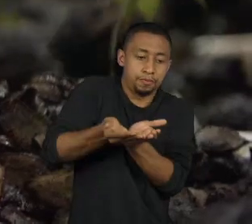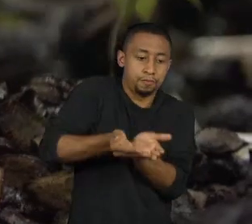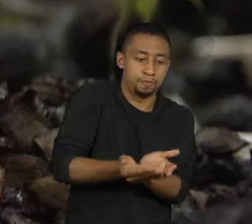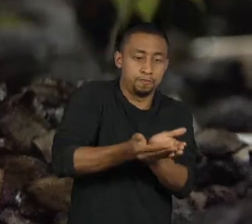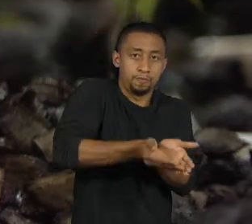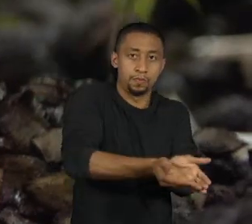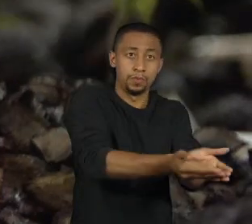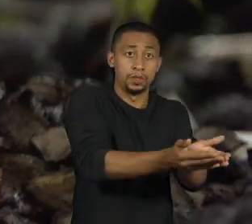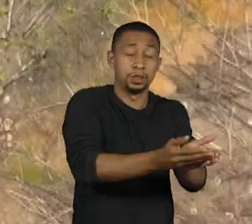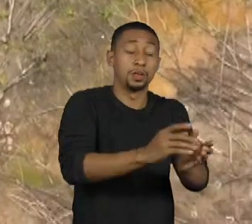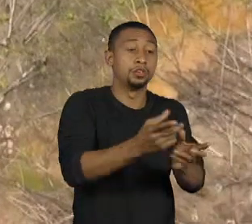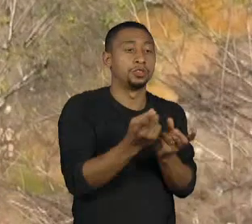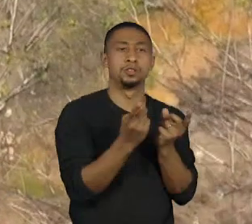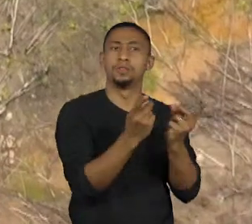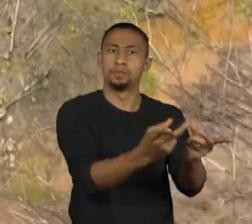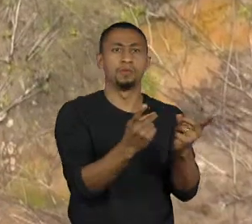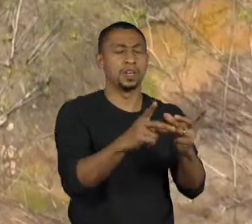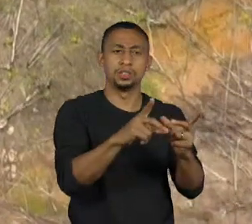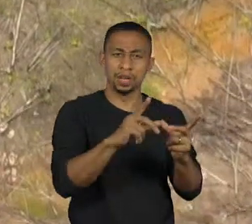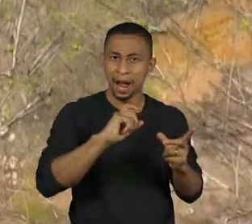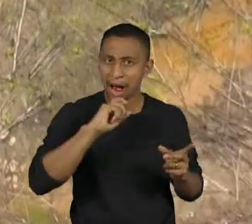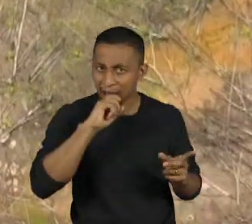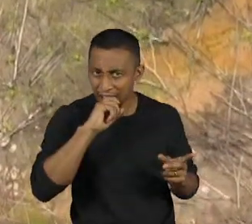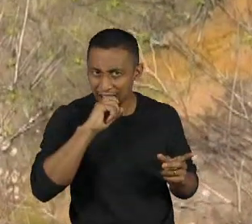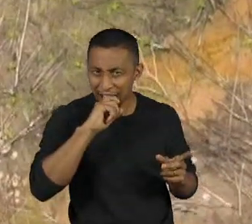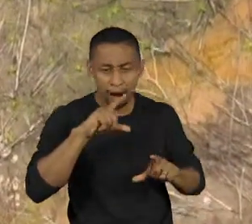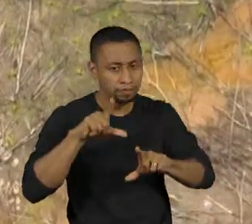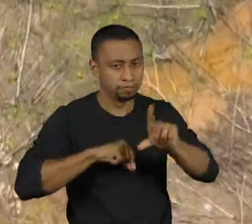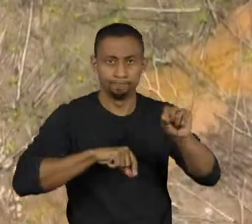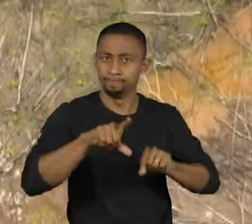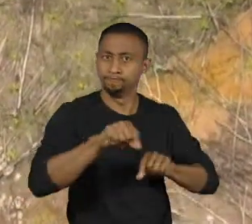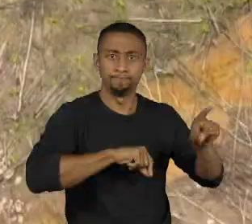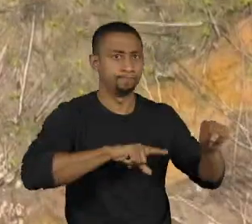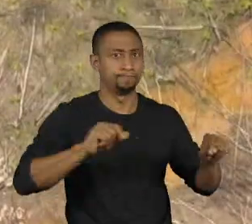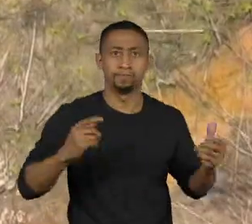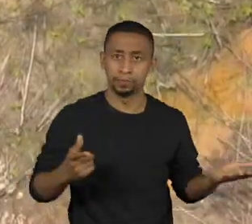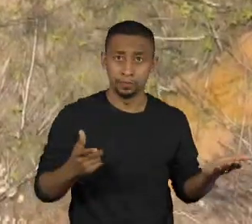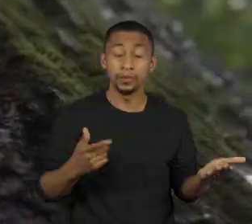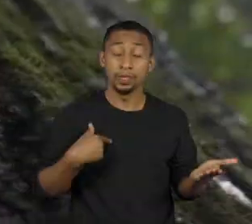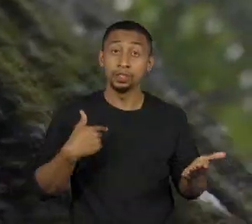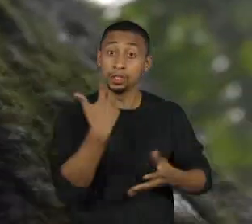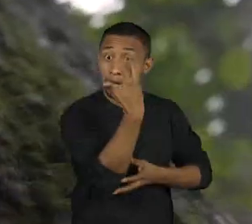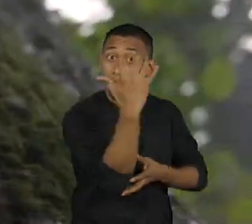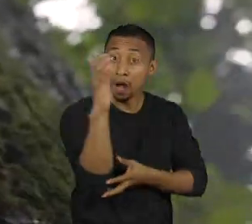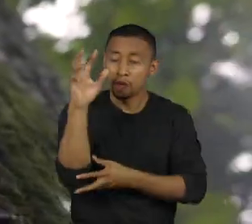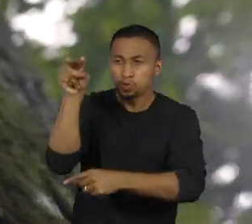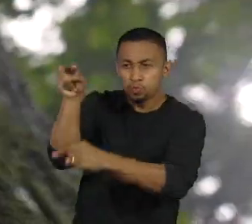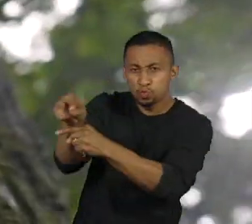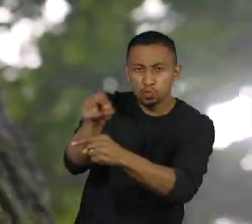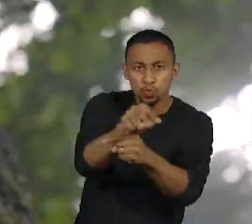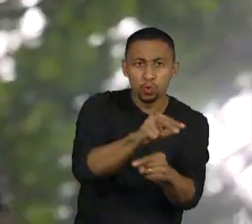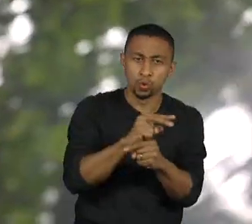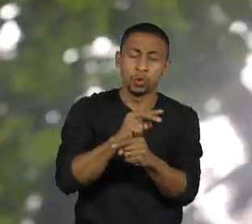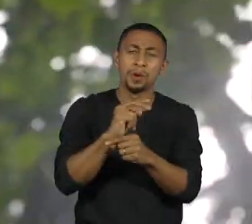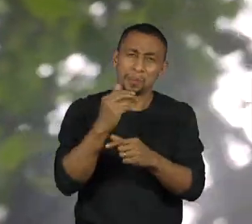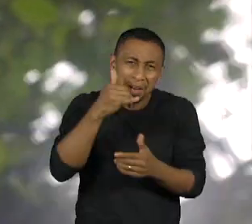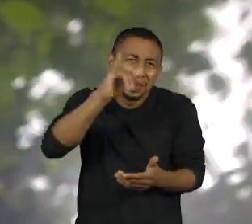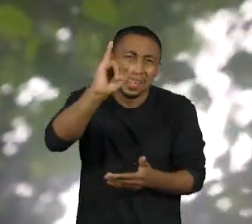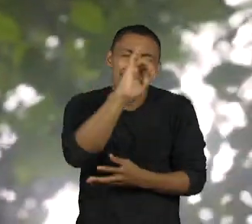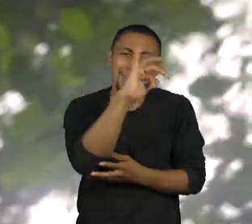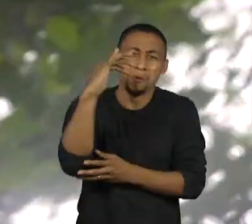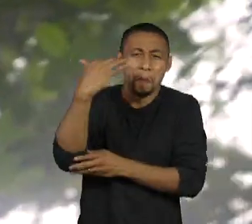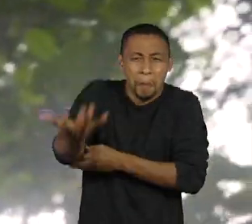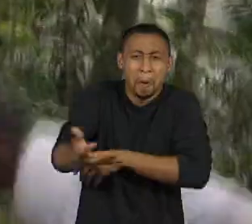selecionada. Então preservamos a floresta para não derrubar, para produzir mais.